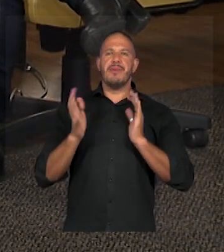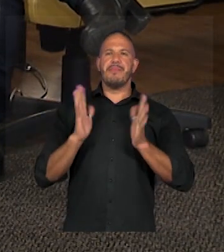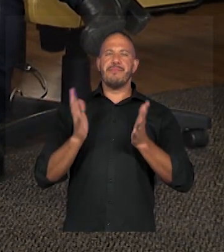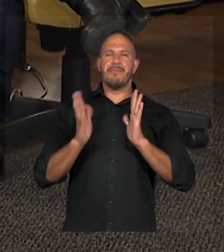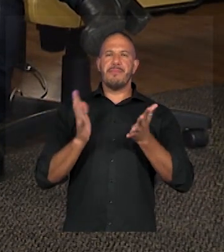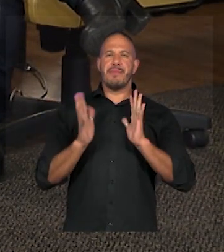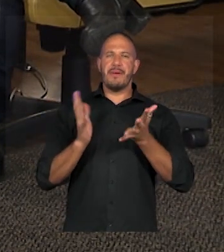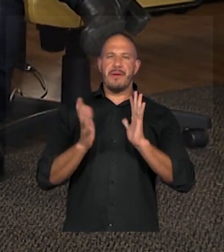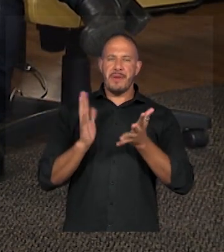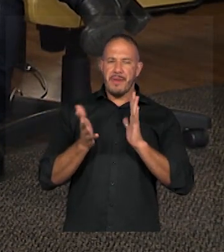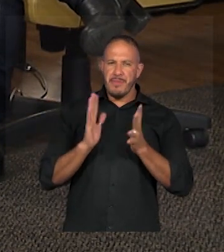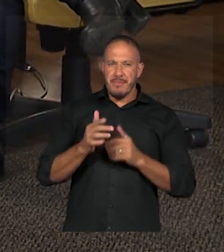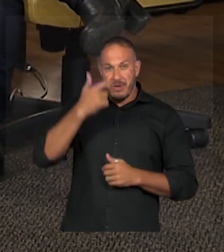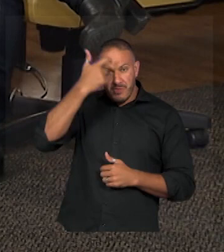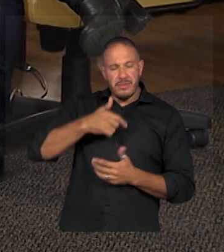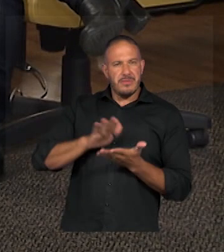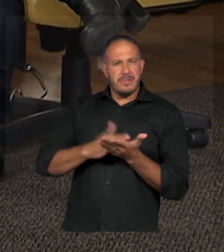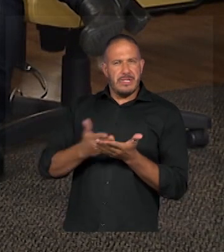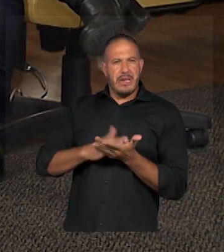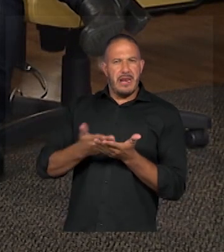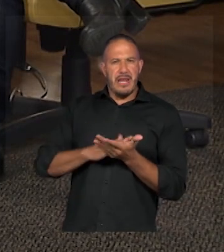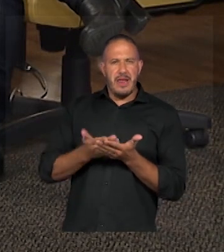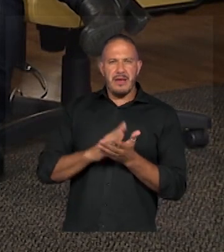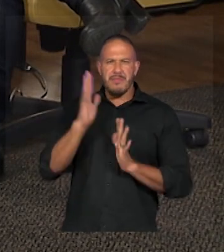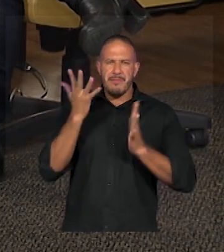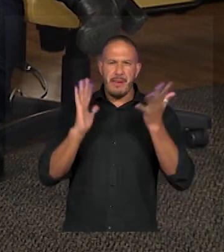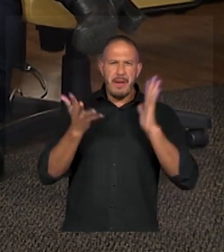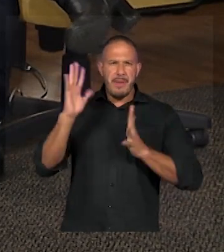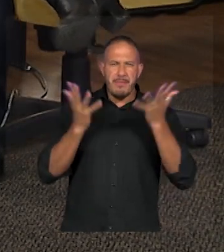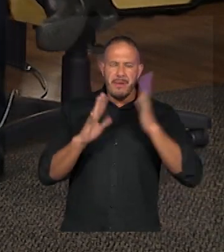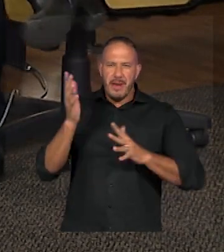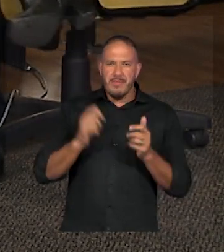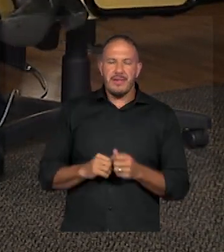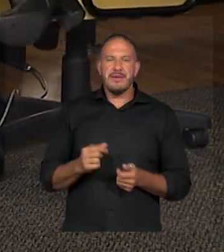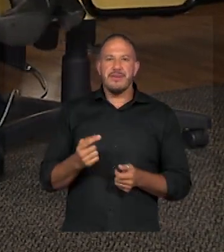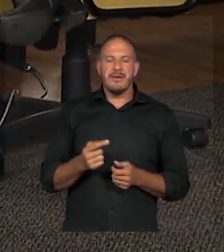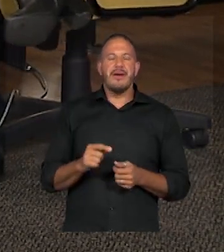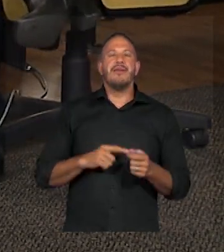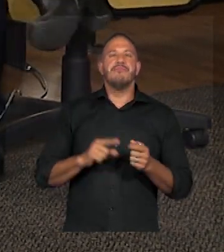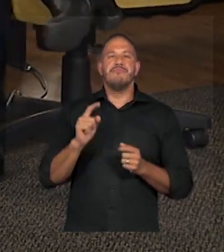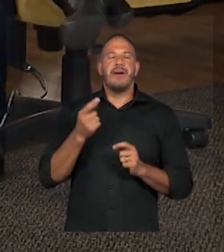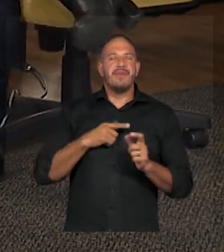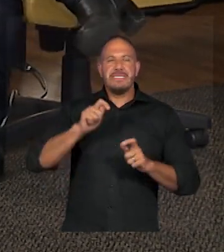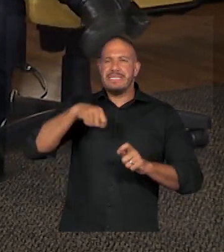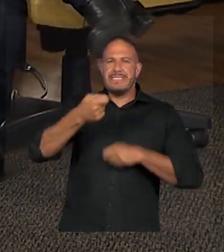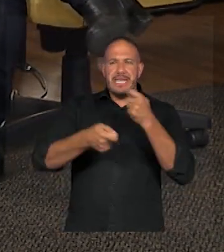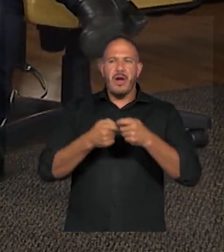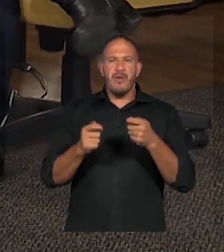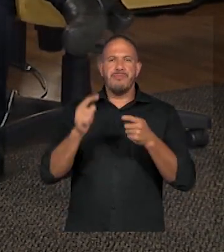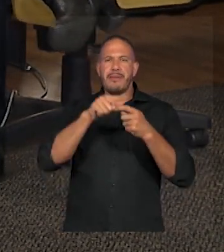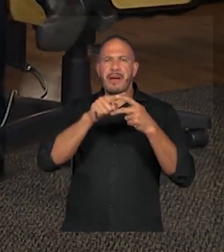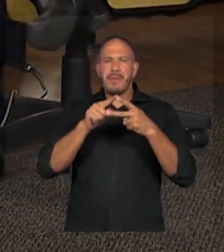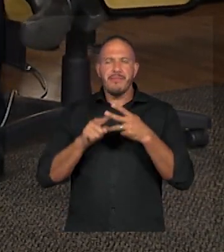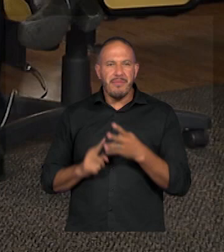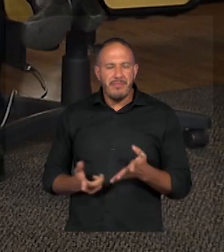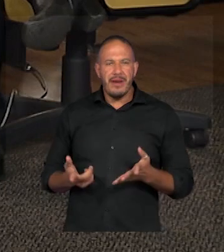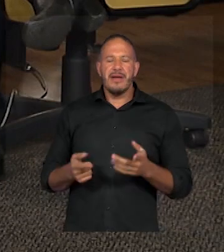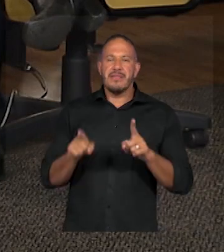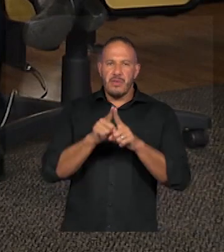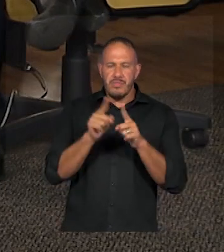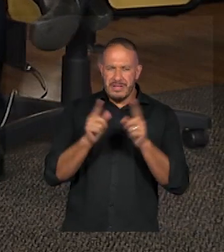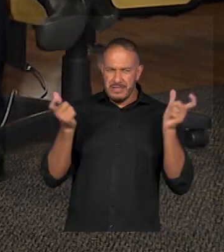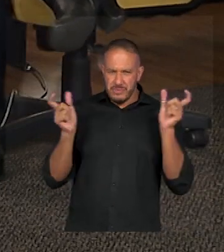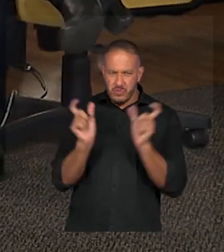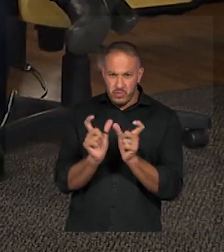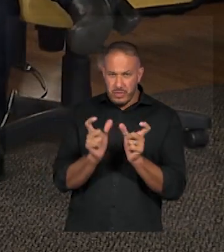fala, e o intérprete de Libras faz 4, 5 sinal e já transmitiu tudo. Né? Então, a estrutura da língua